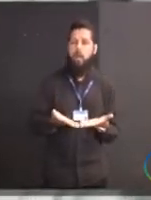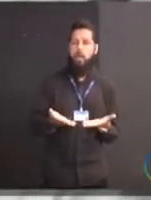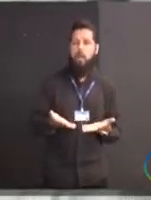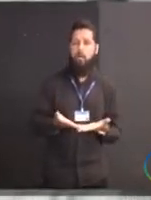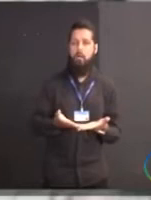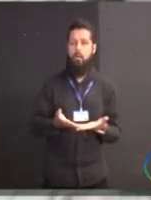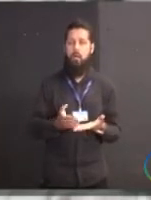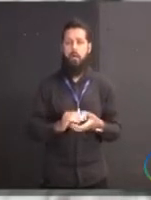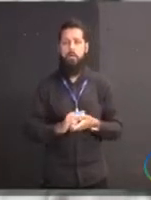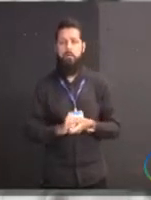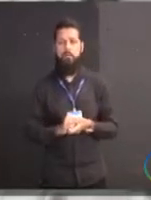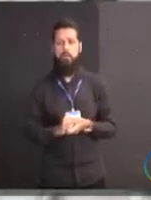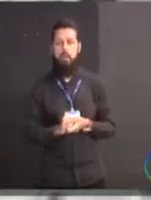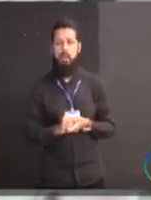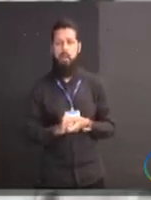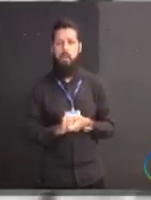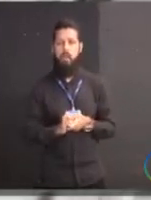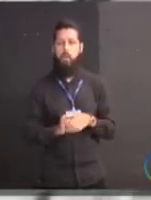mundo,